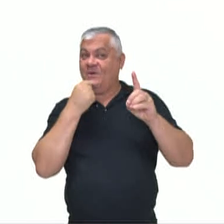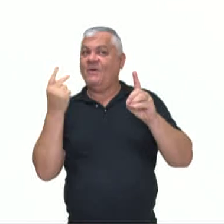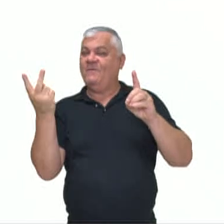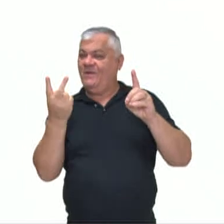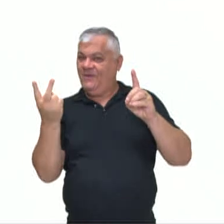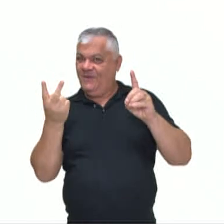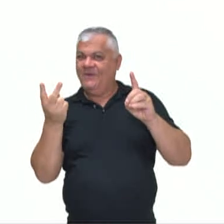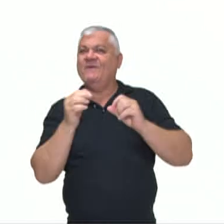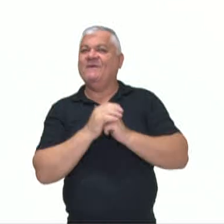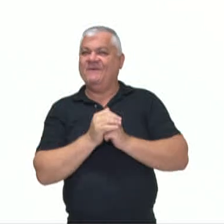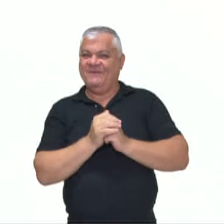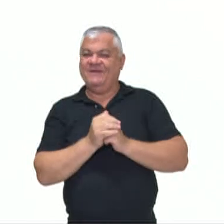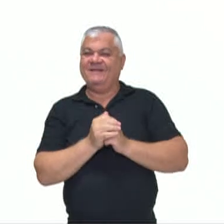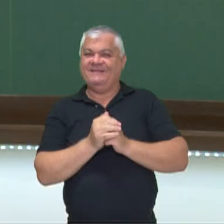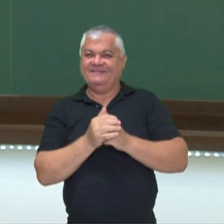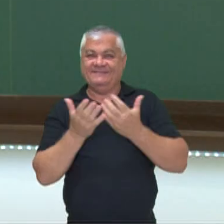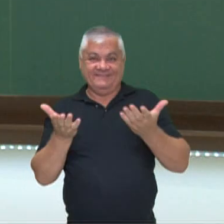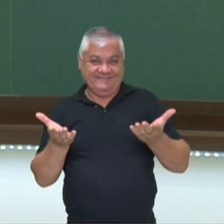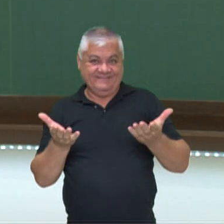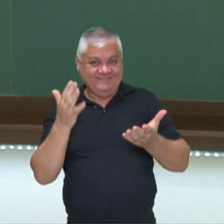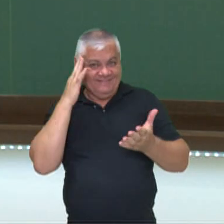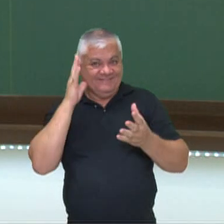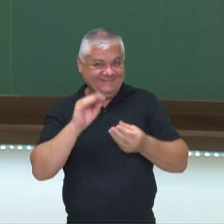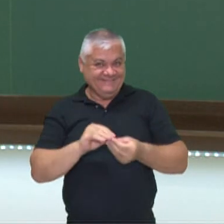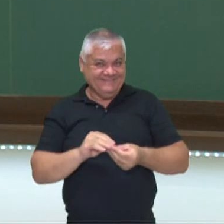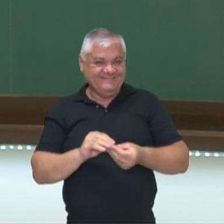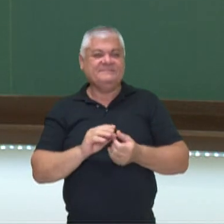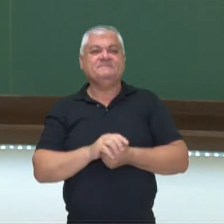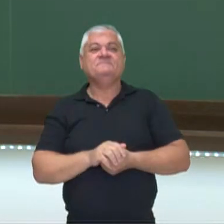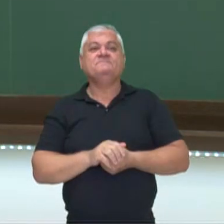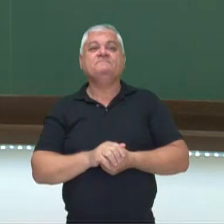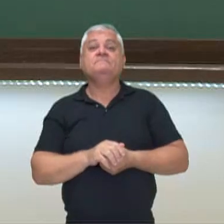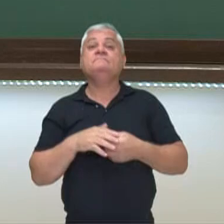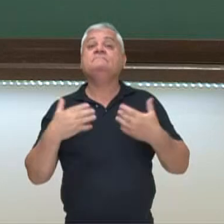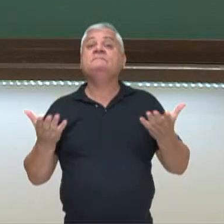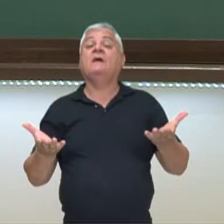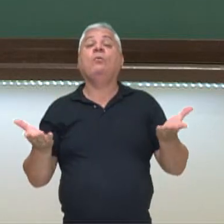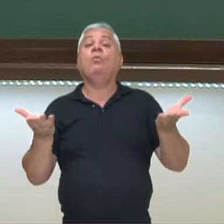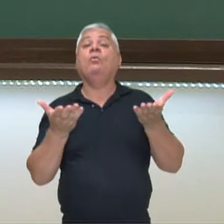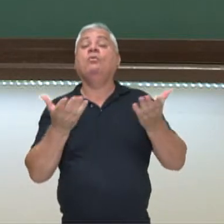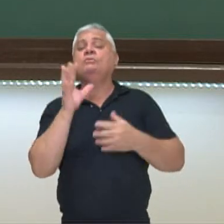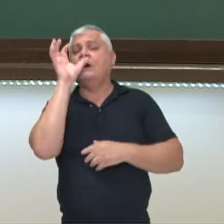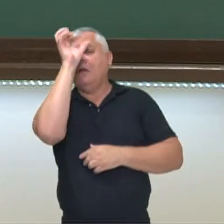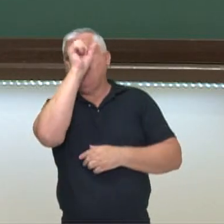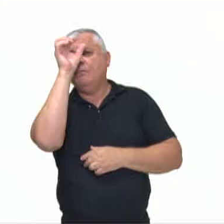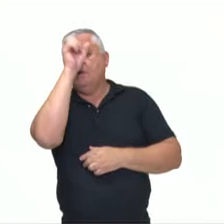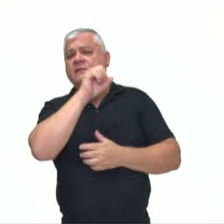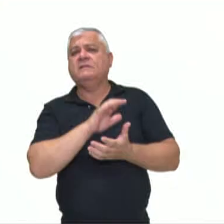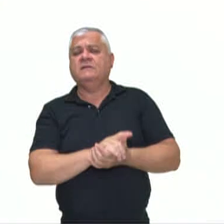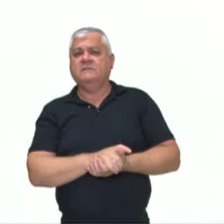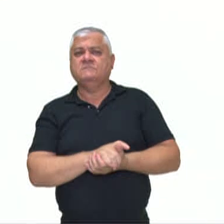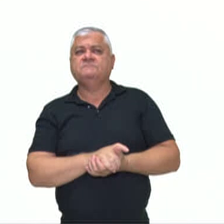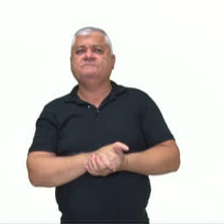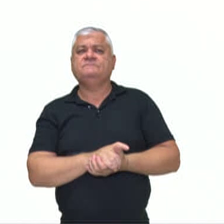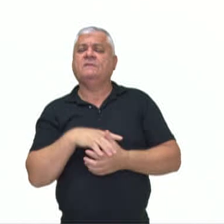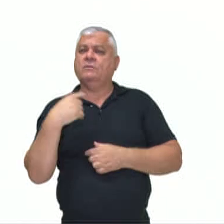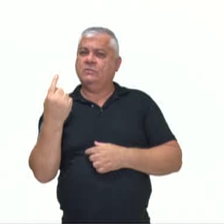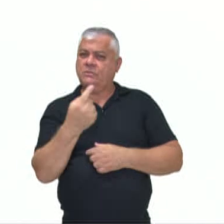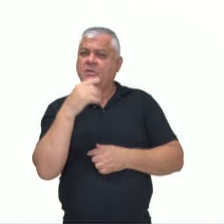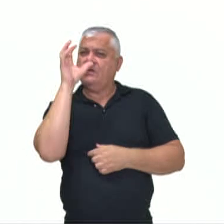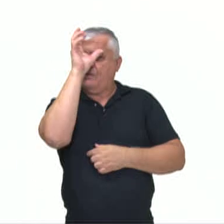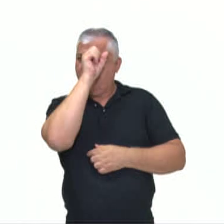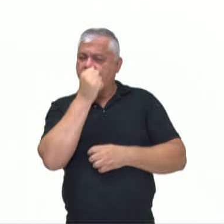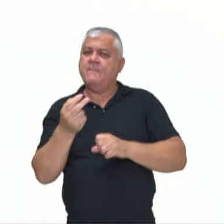por Carlos e Consuelo. Tranquilo? A ver, então, o que estudamos hoje? Nós outros hemos visto aí os